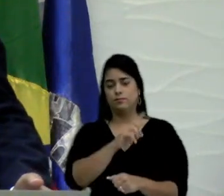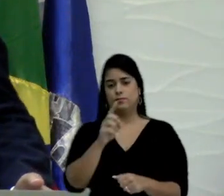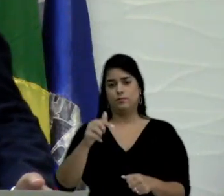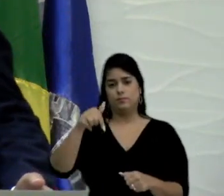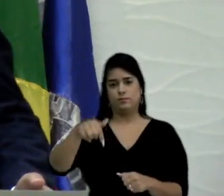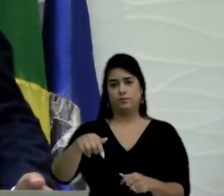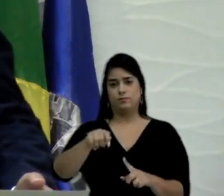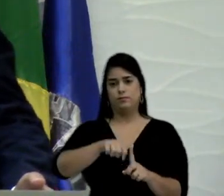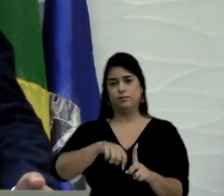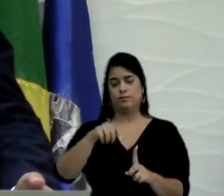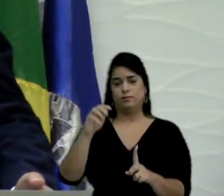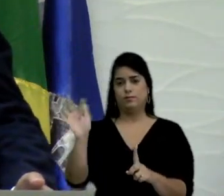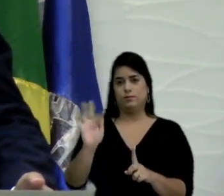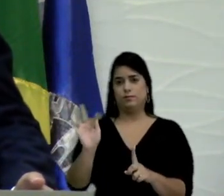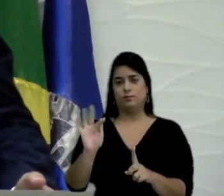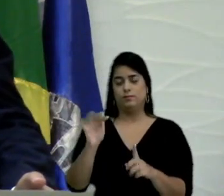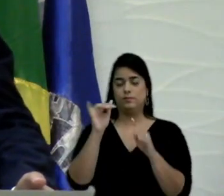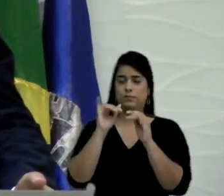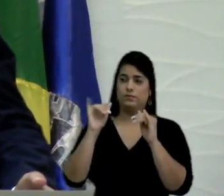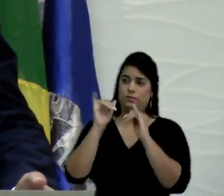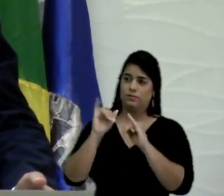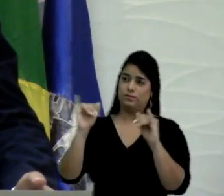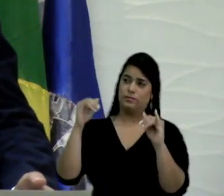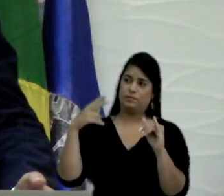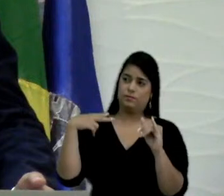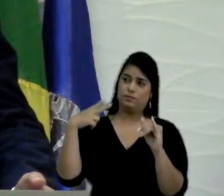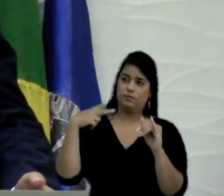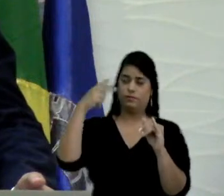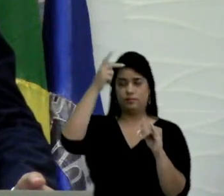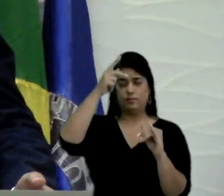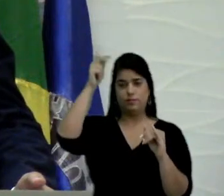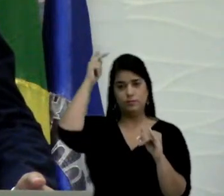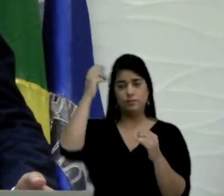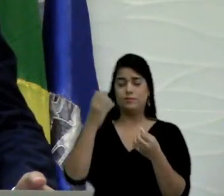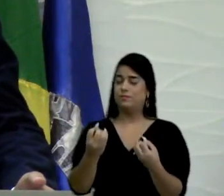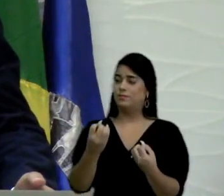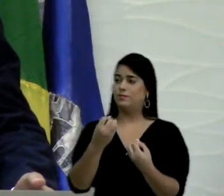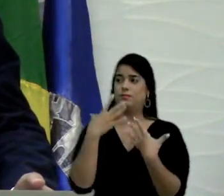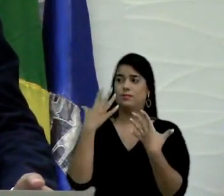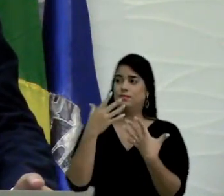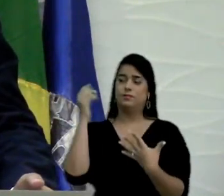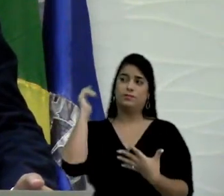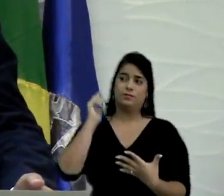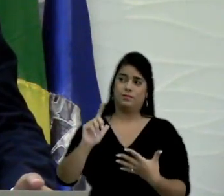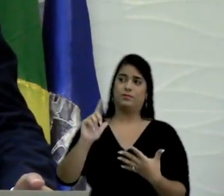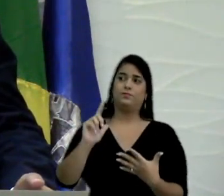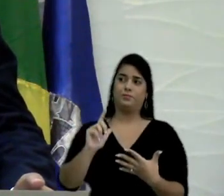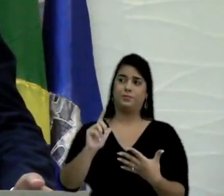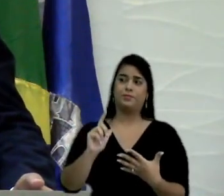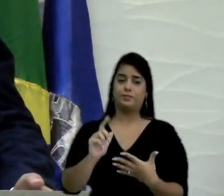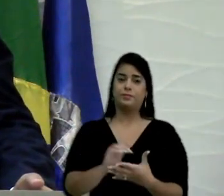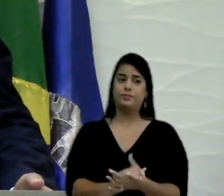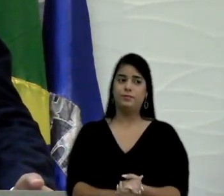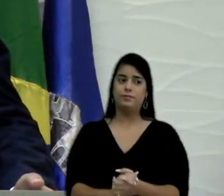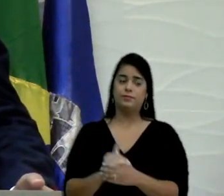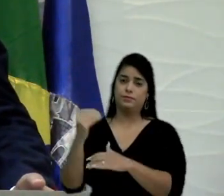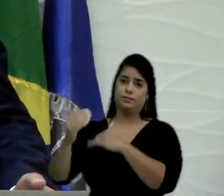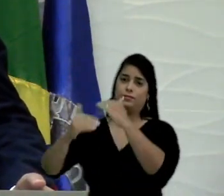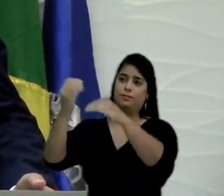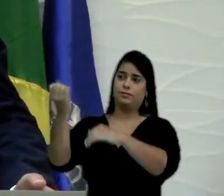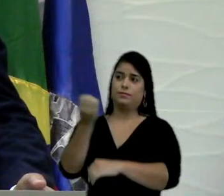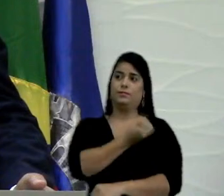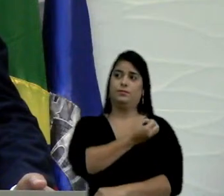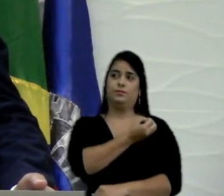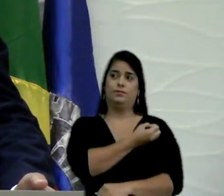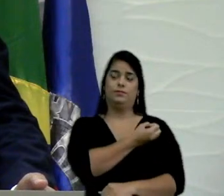Fevereiro e dizer ao vereador Pachequinho Que bom que a gente já conseguiu né avançar em um desses seu pedido que foi o aumento do número de